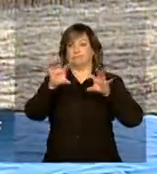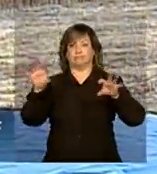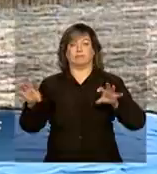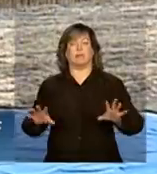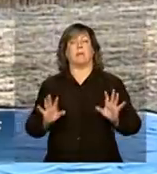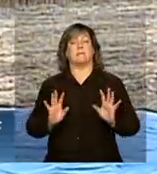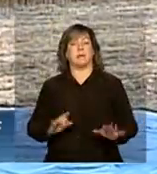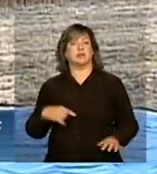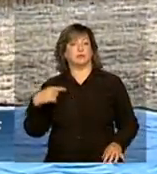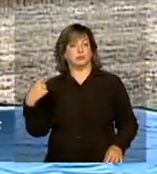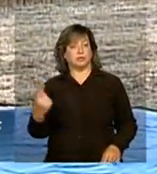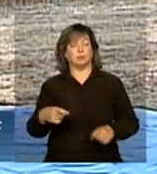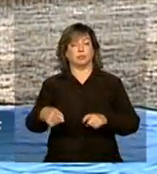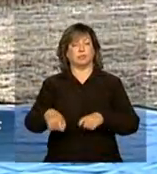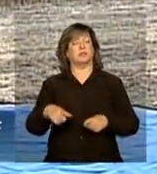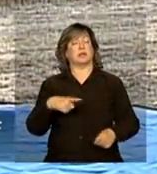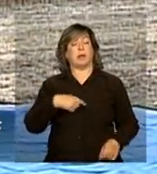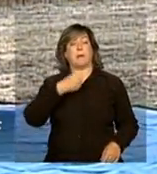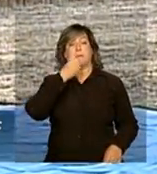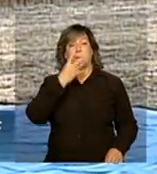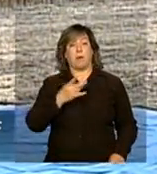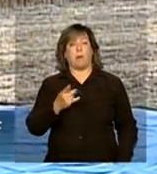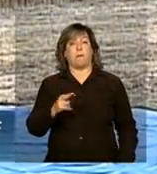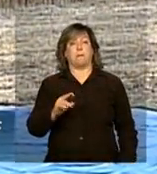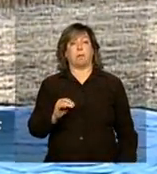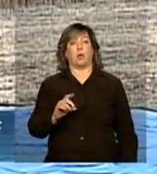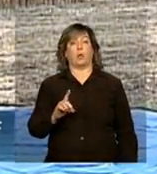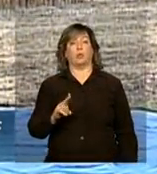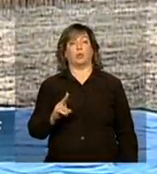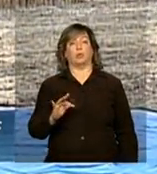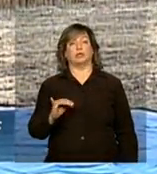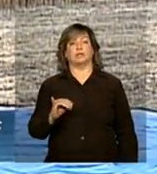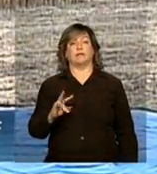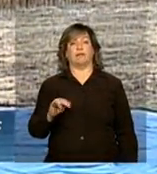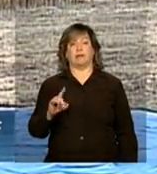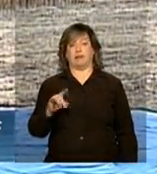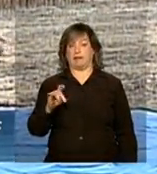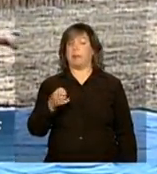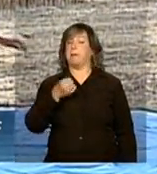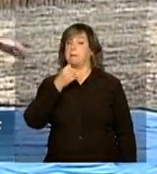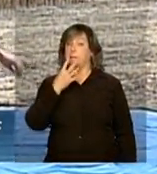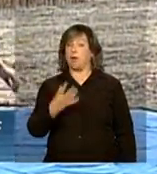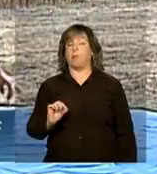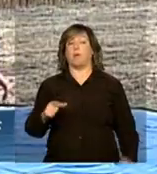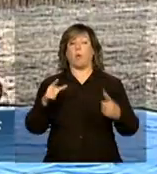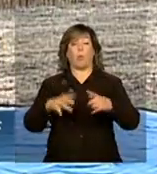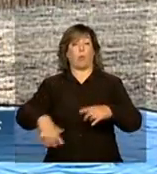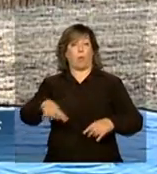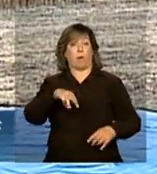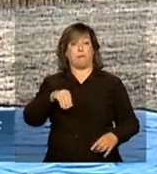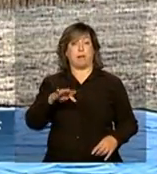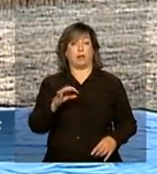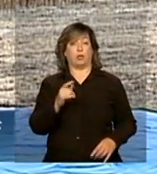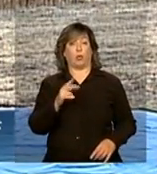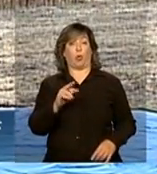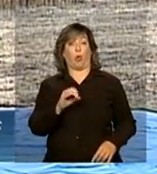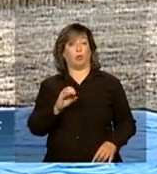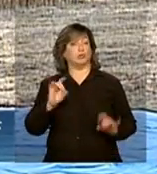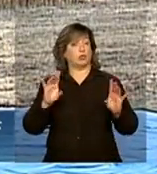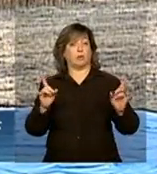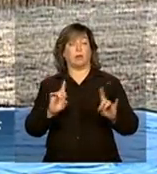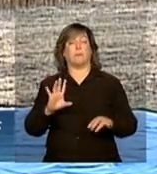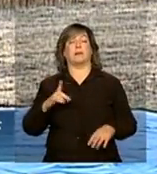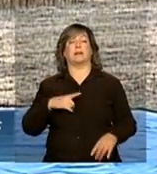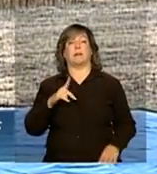altas taxas de produtividade o bom rendimento das lavouras não só em Mato Grosso mas também em outros estados